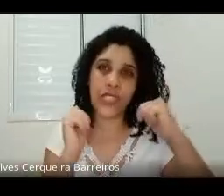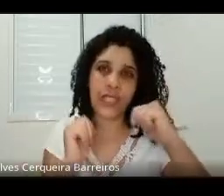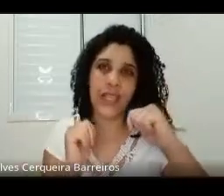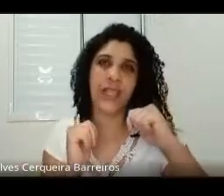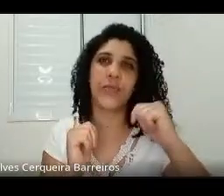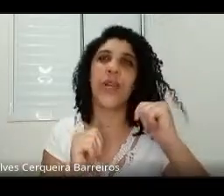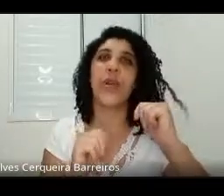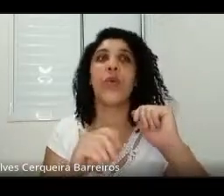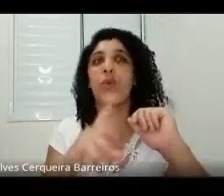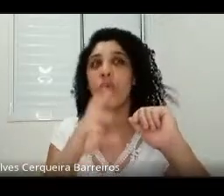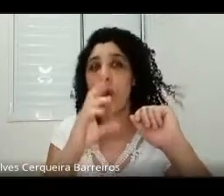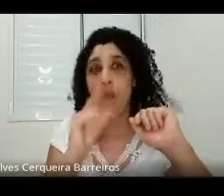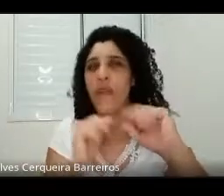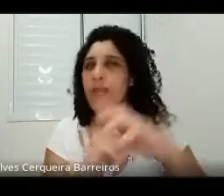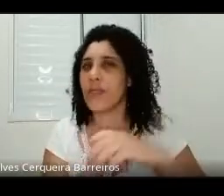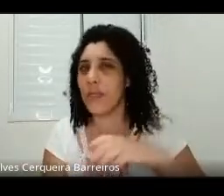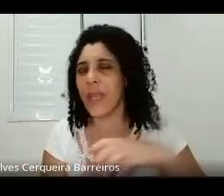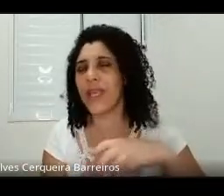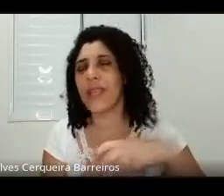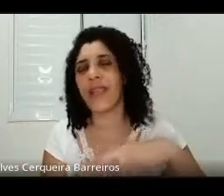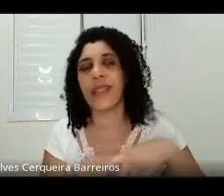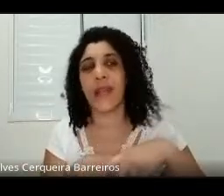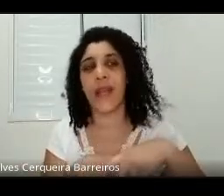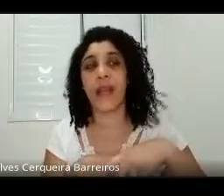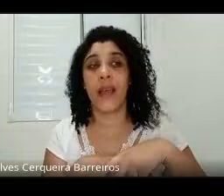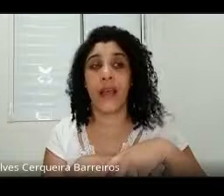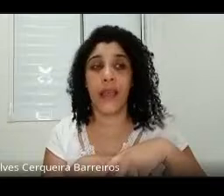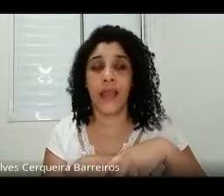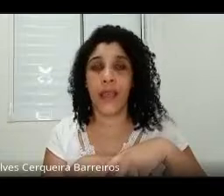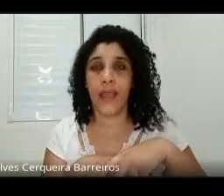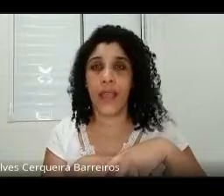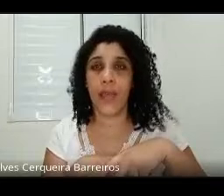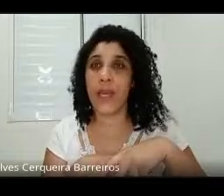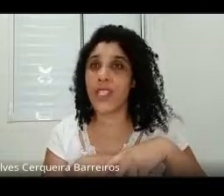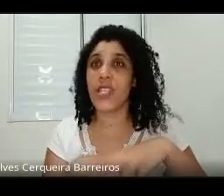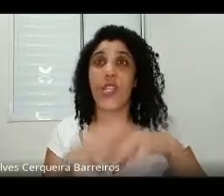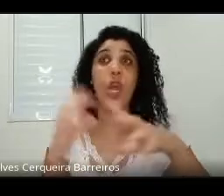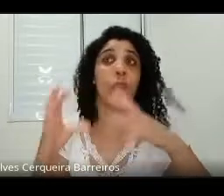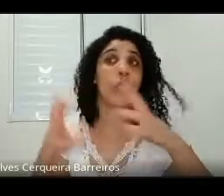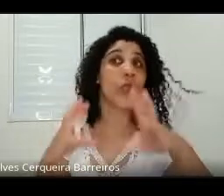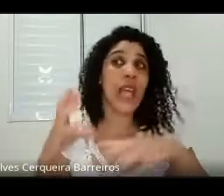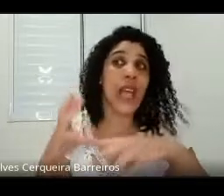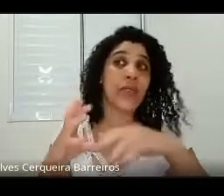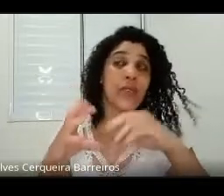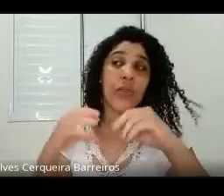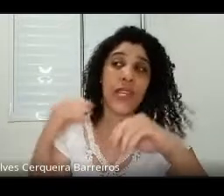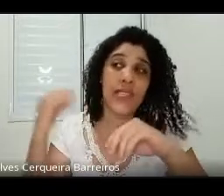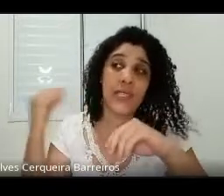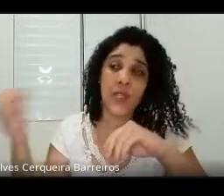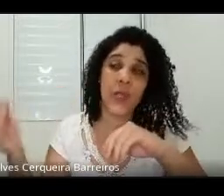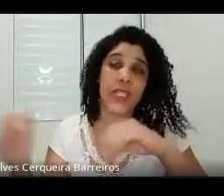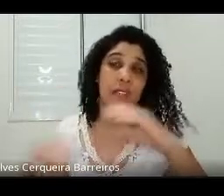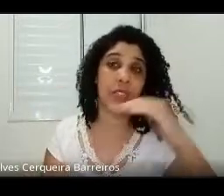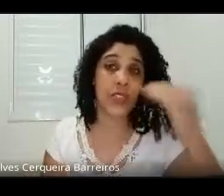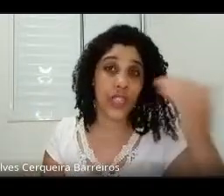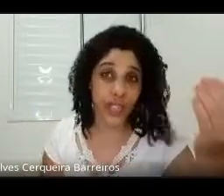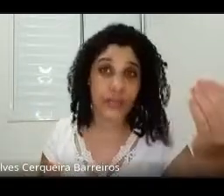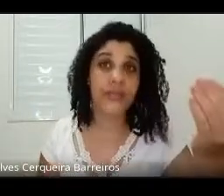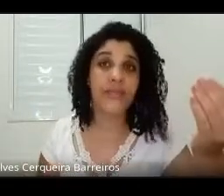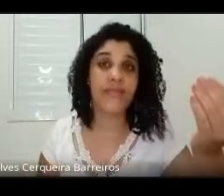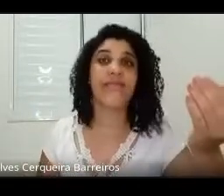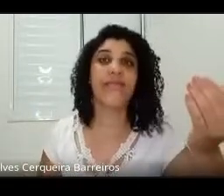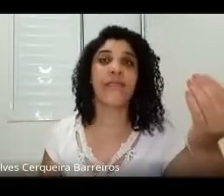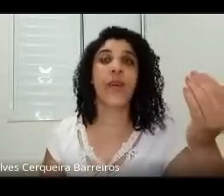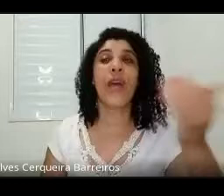com a audição, o olfato também, ele trabalha bastante. Muitos cegos conhecem as pessoas através do